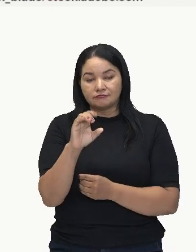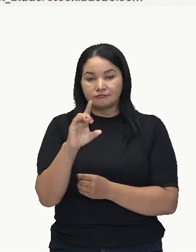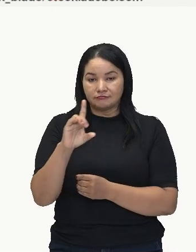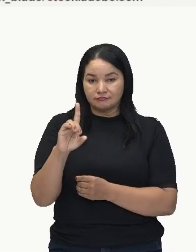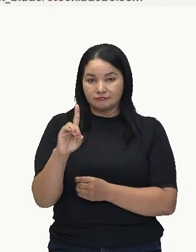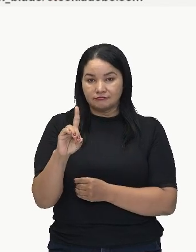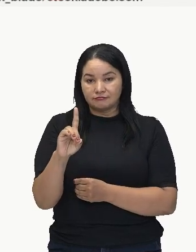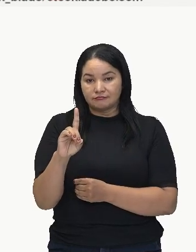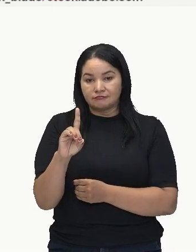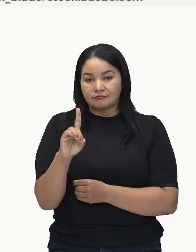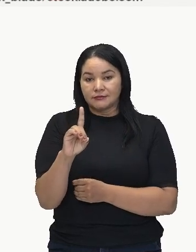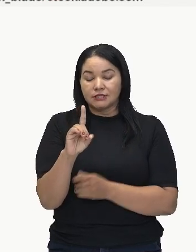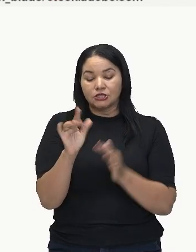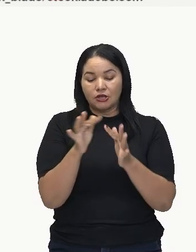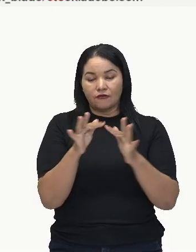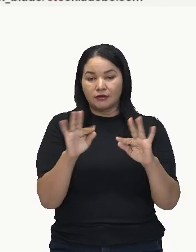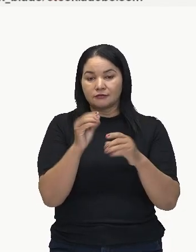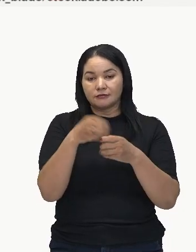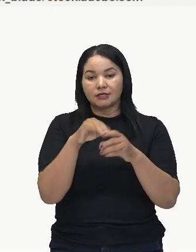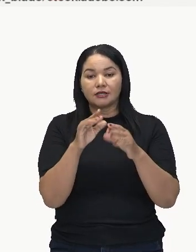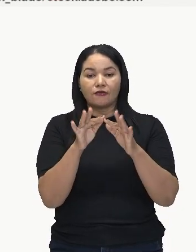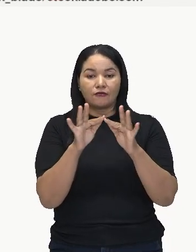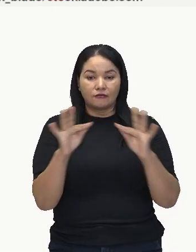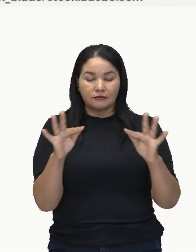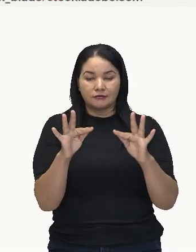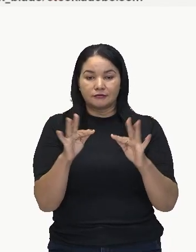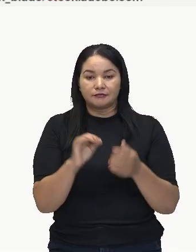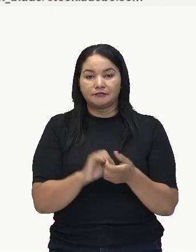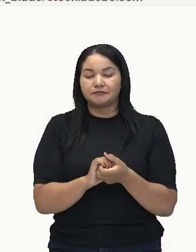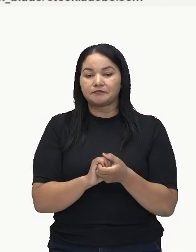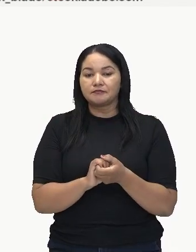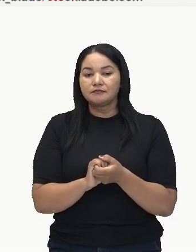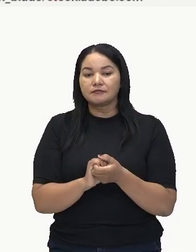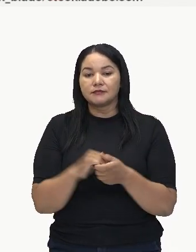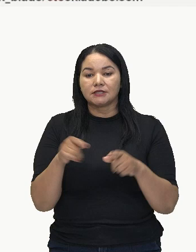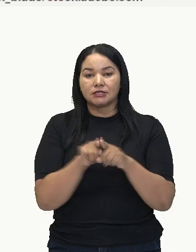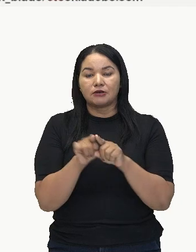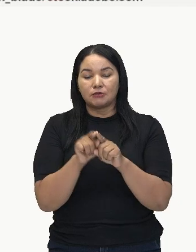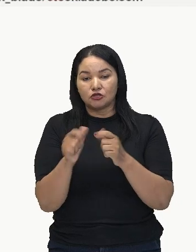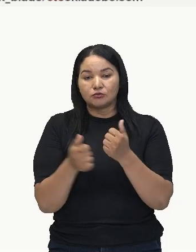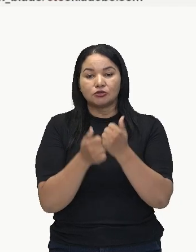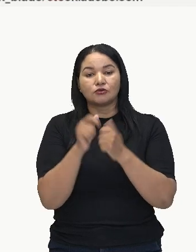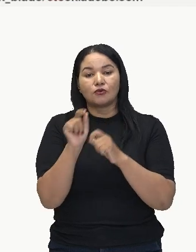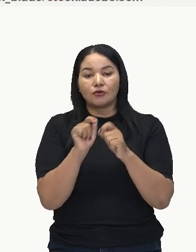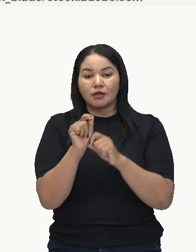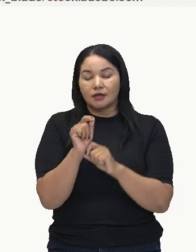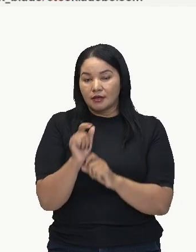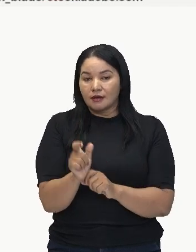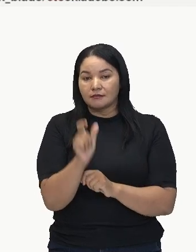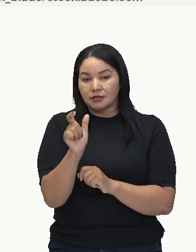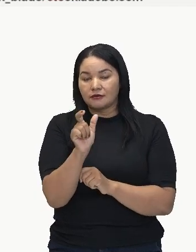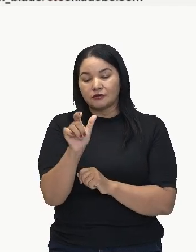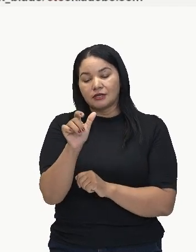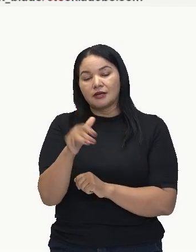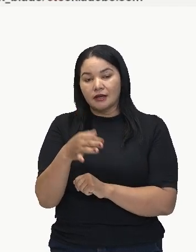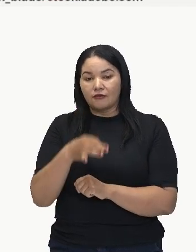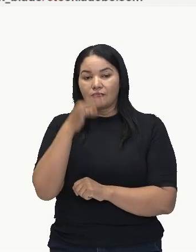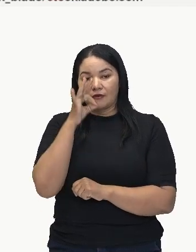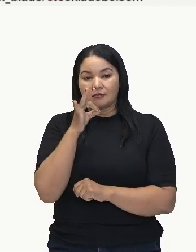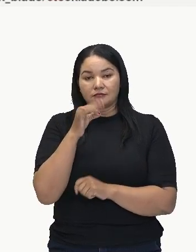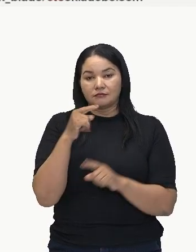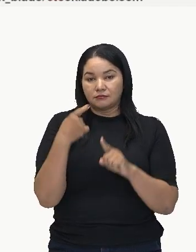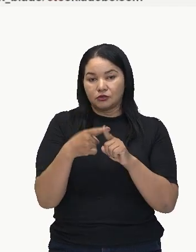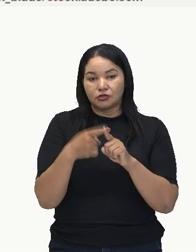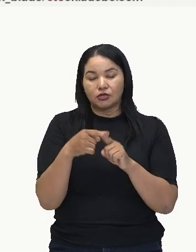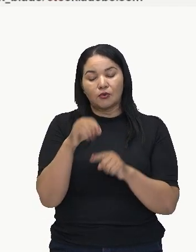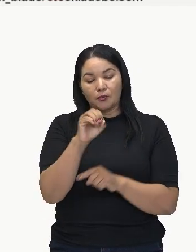frase anterior, da pergunta que foi feita. E ele está substituindo o café. O café, na verdade, é o objeto direto